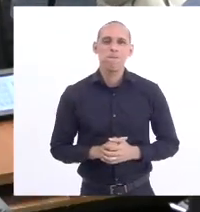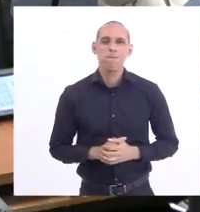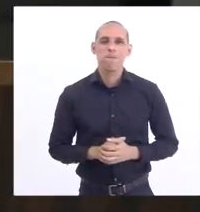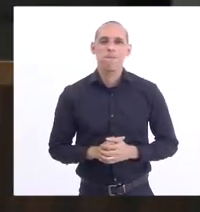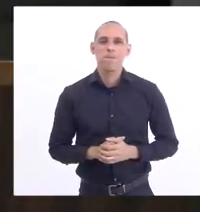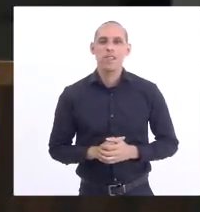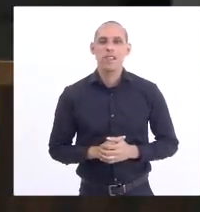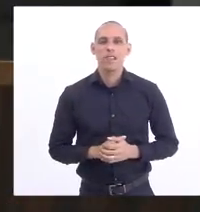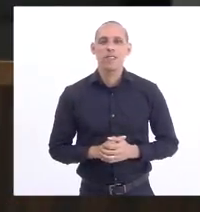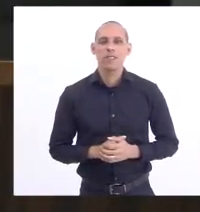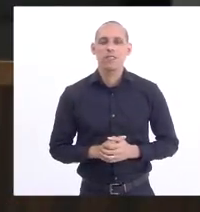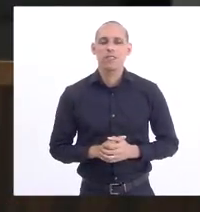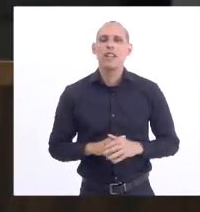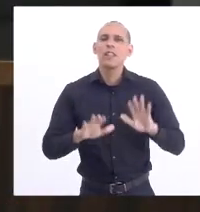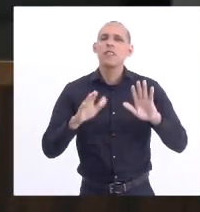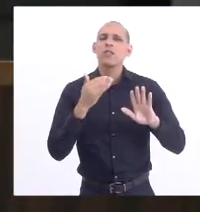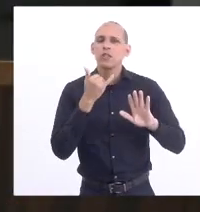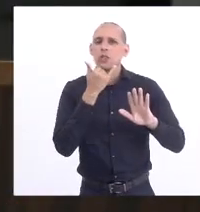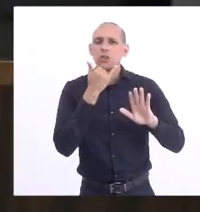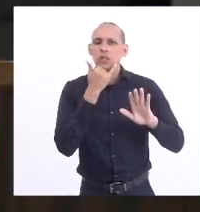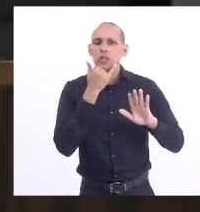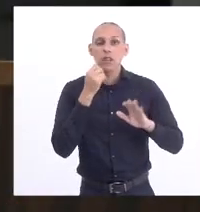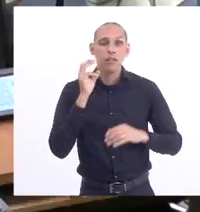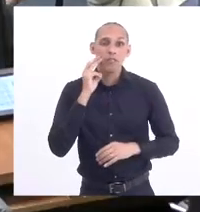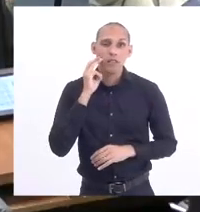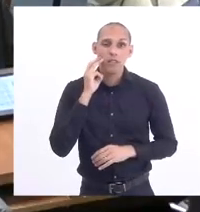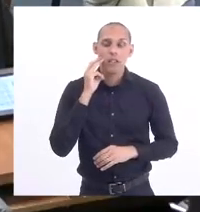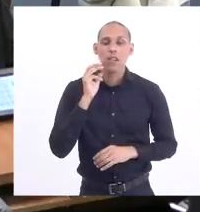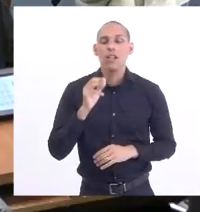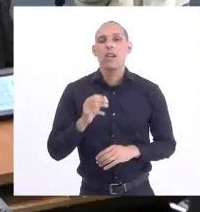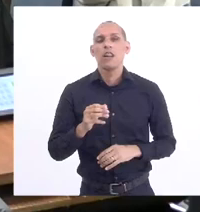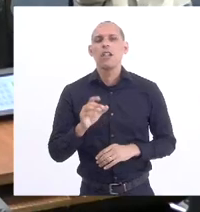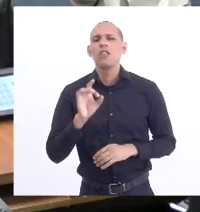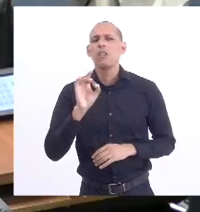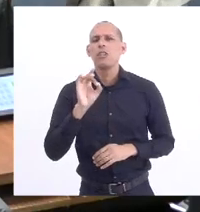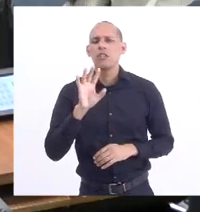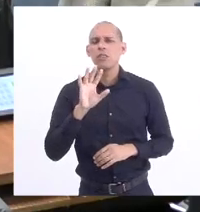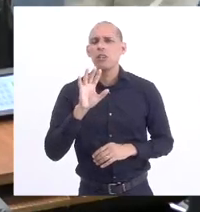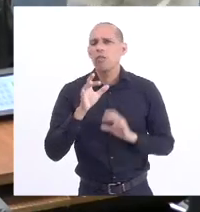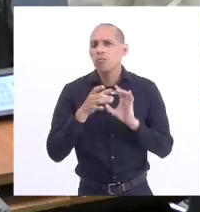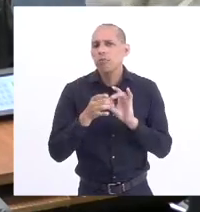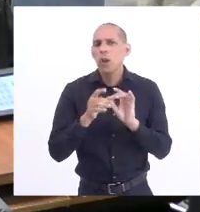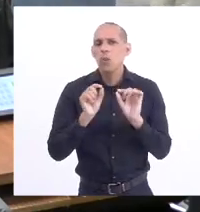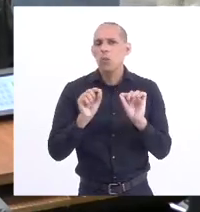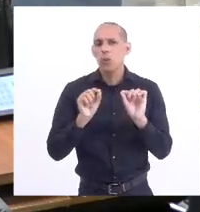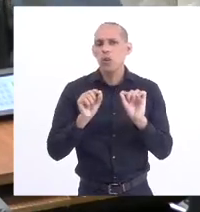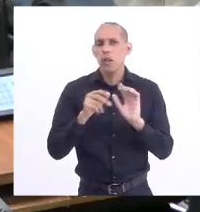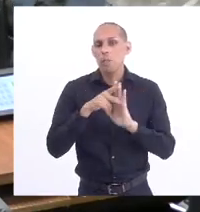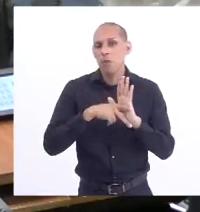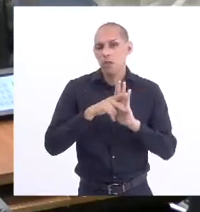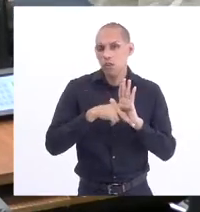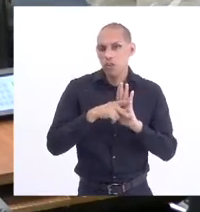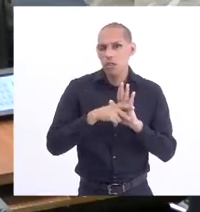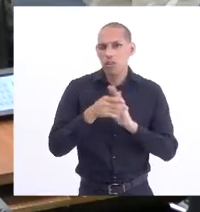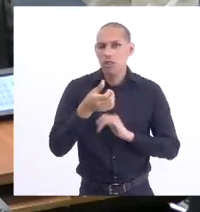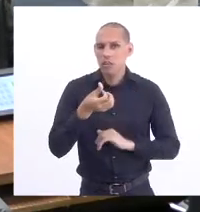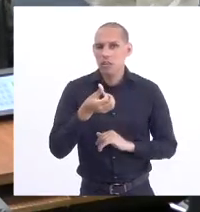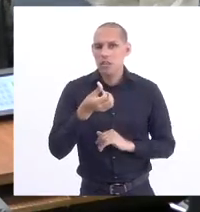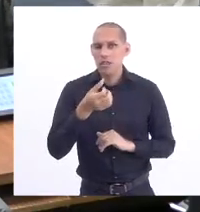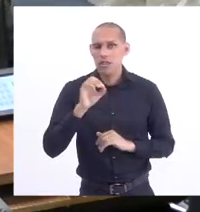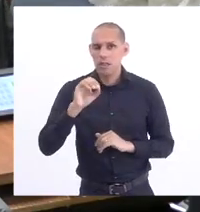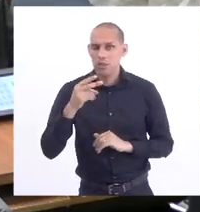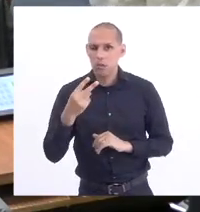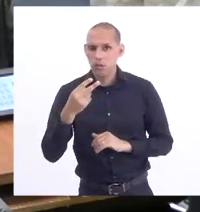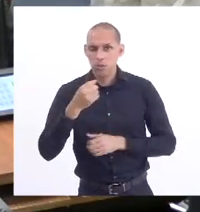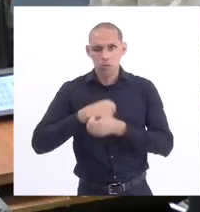Para retificar o voto do deputado Valdeir Carneiro. Eu queria só consignar o seguinte, o projeto de resolução 602